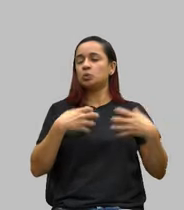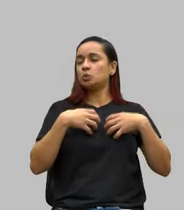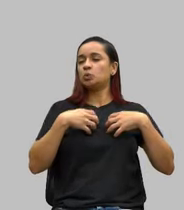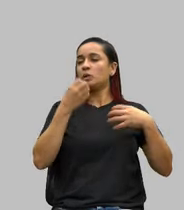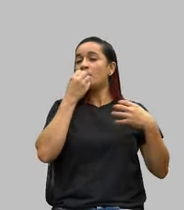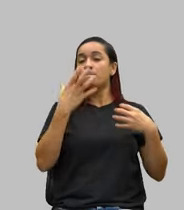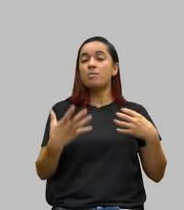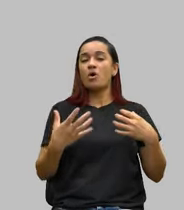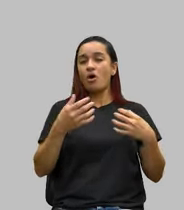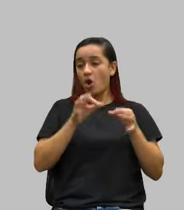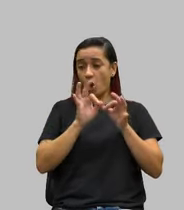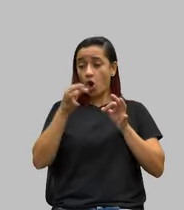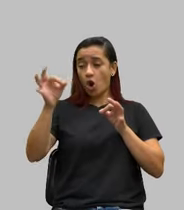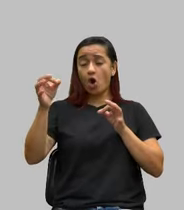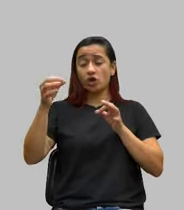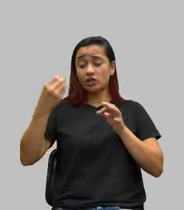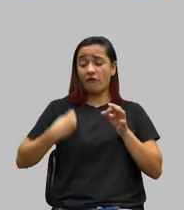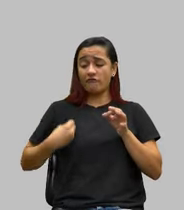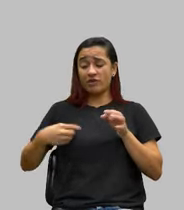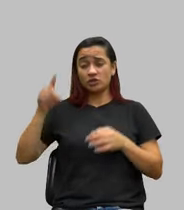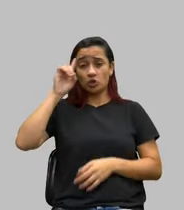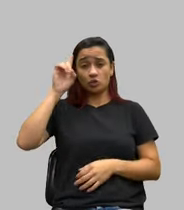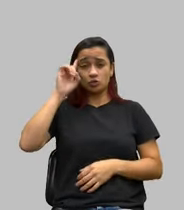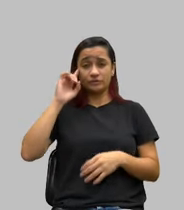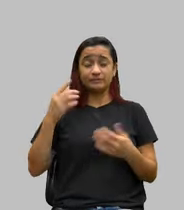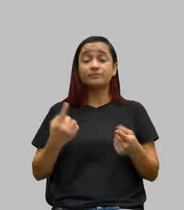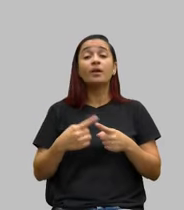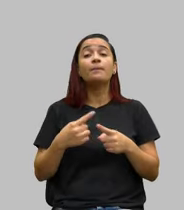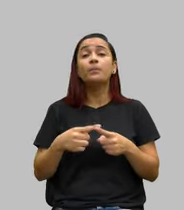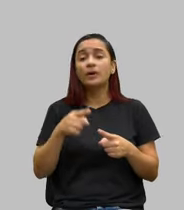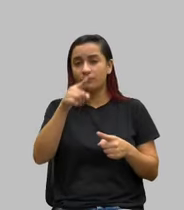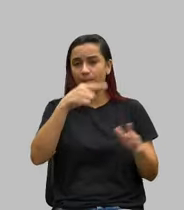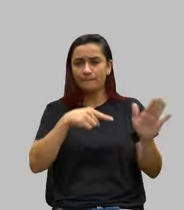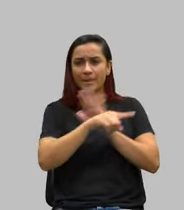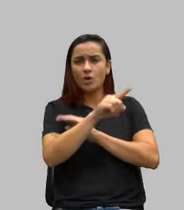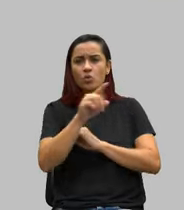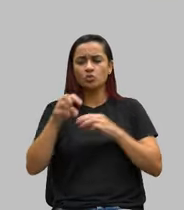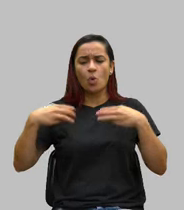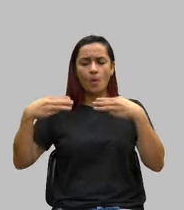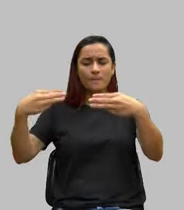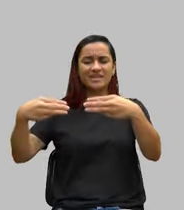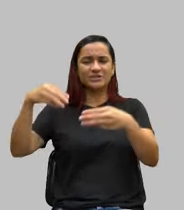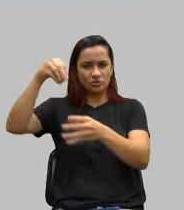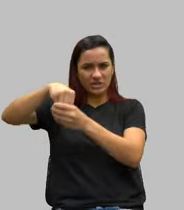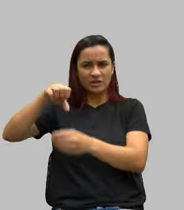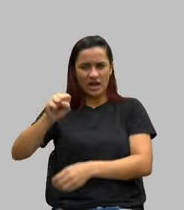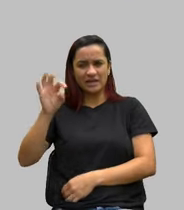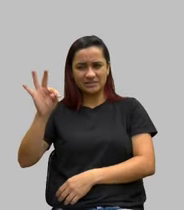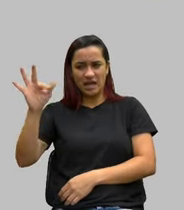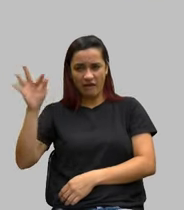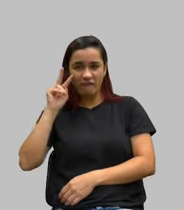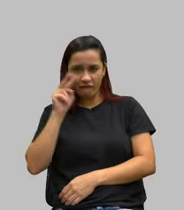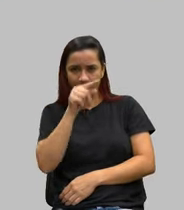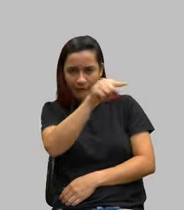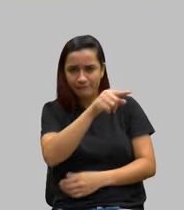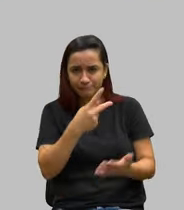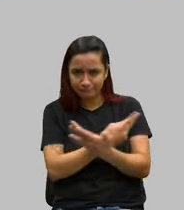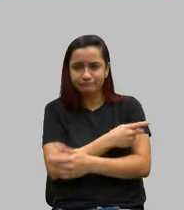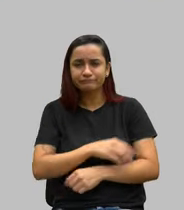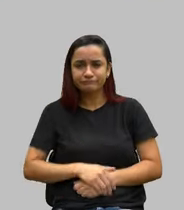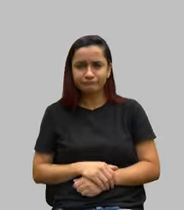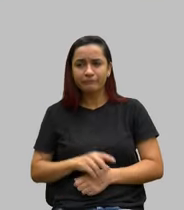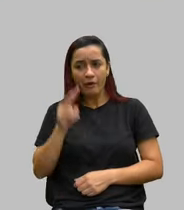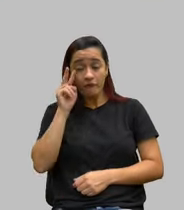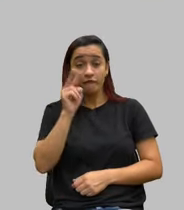da vivência Porque pergunta se um um um ministro Supremo desse vê o cara vê lá os pros estão